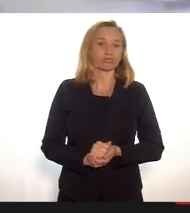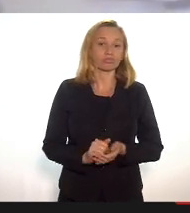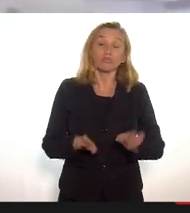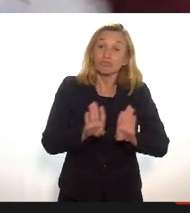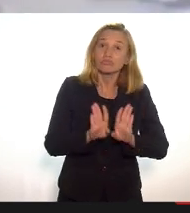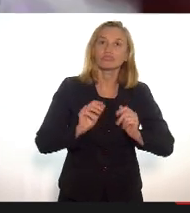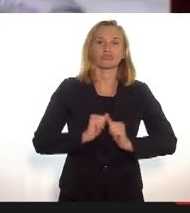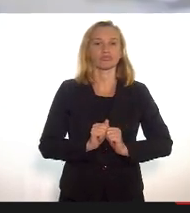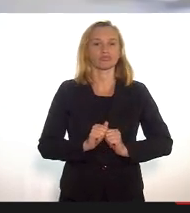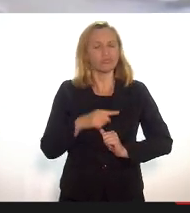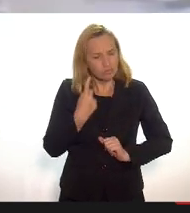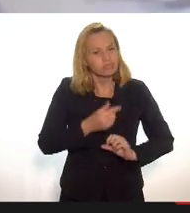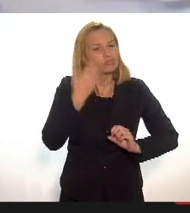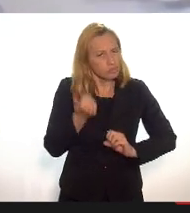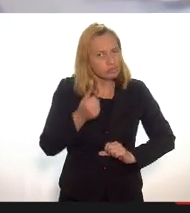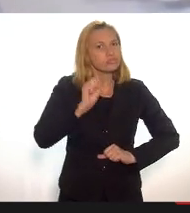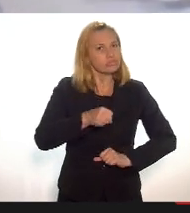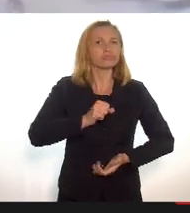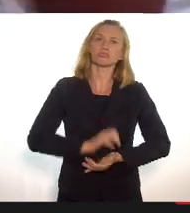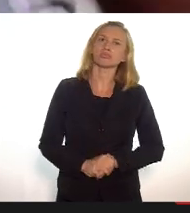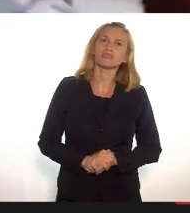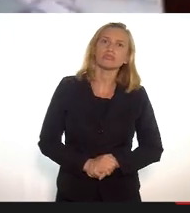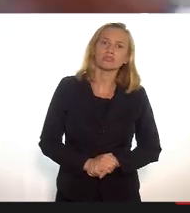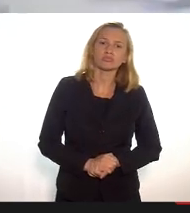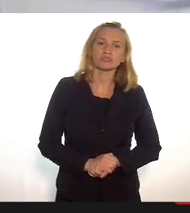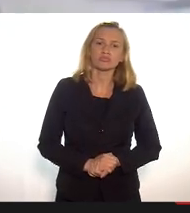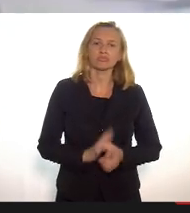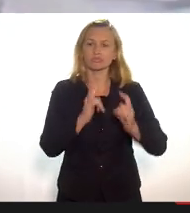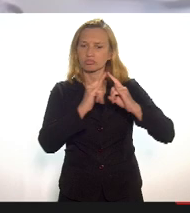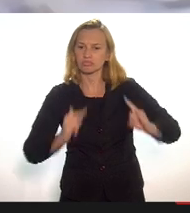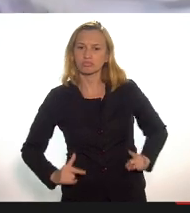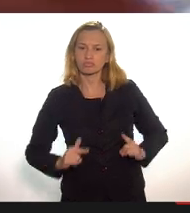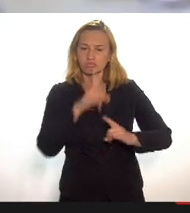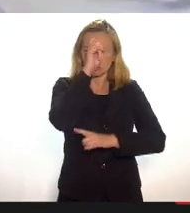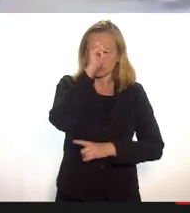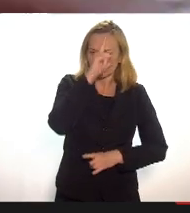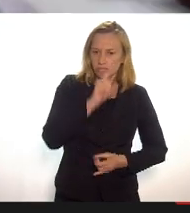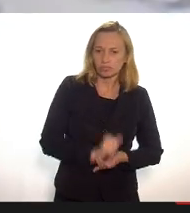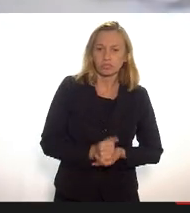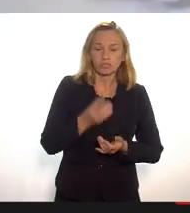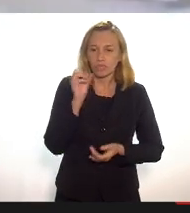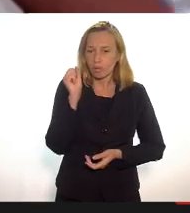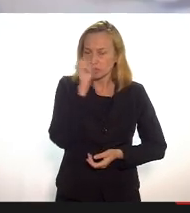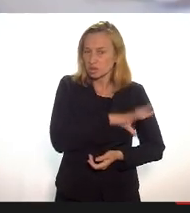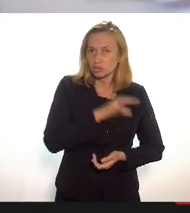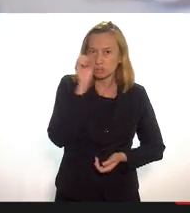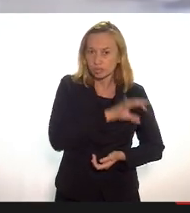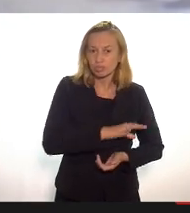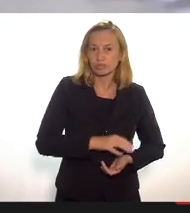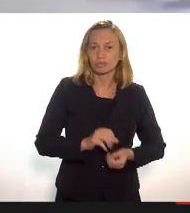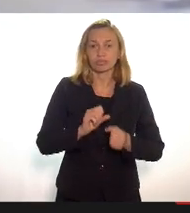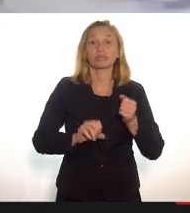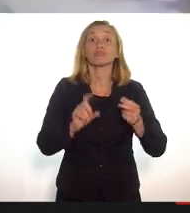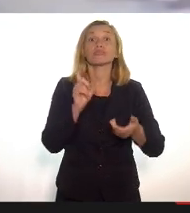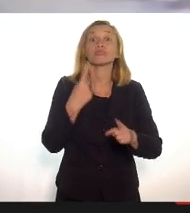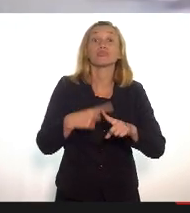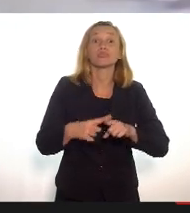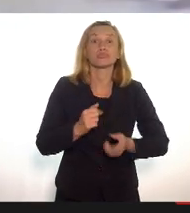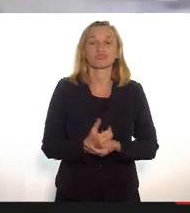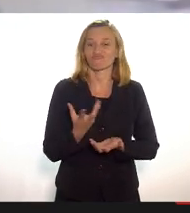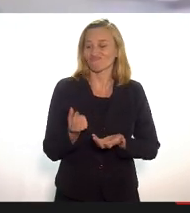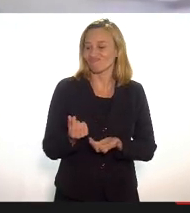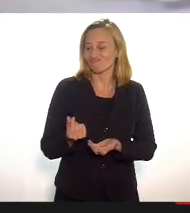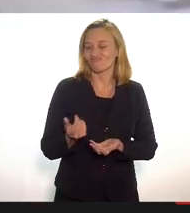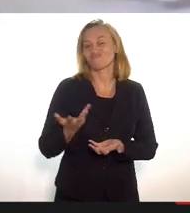ociosos e que nós sabíamos disso. O hospital de campanha era um absurdo, e foi feito porque queriam ganhar dinheiro,